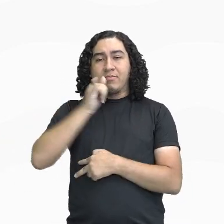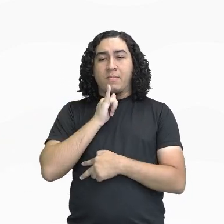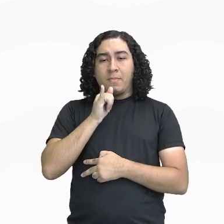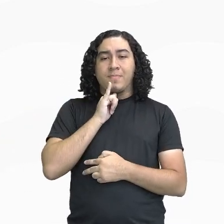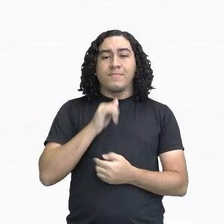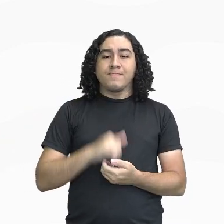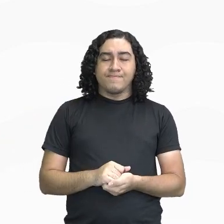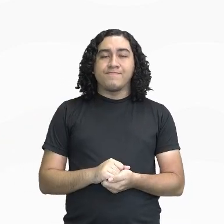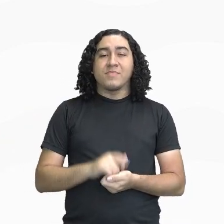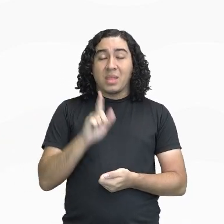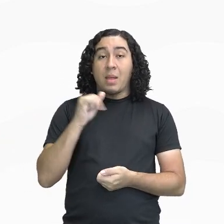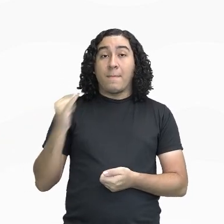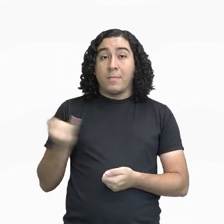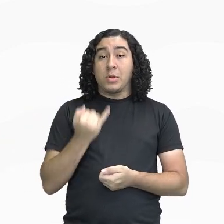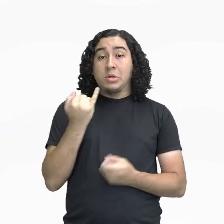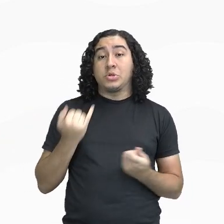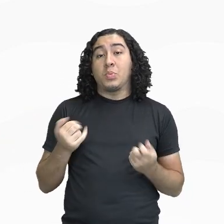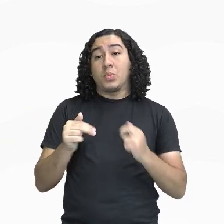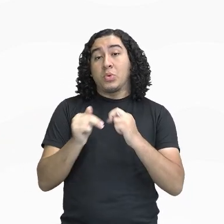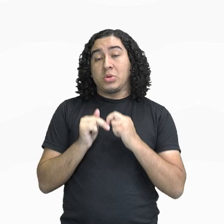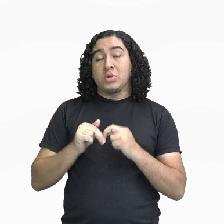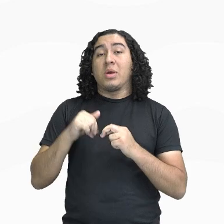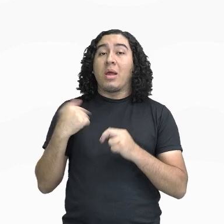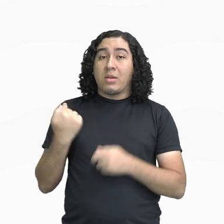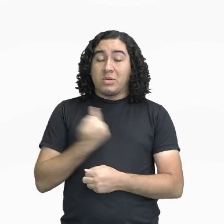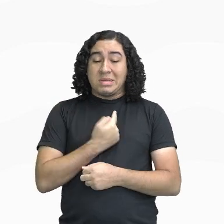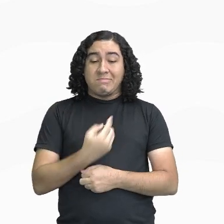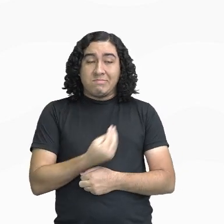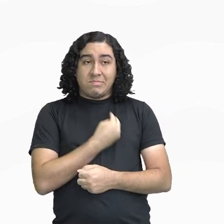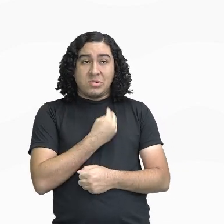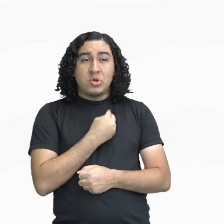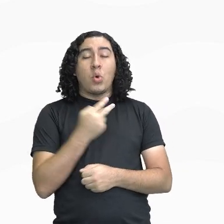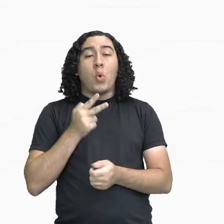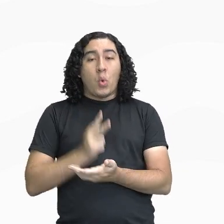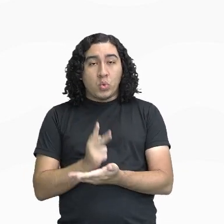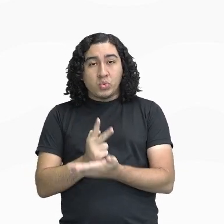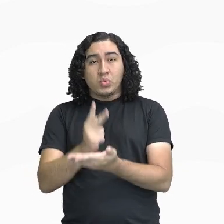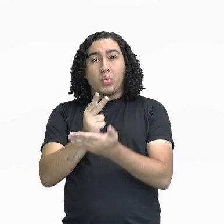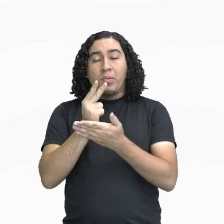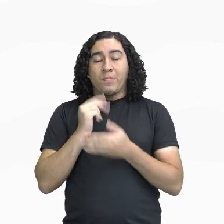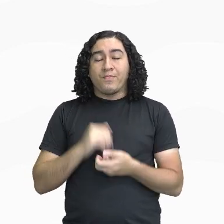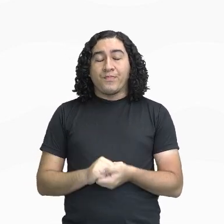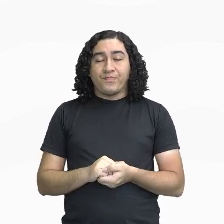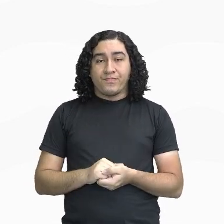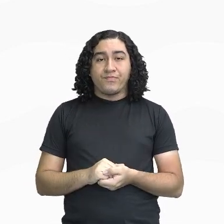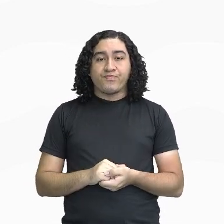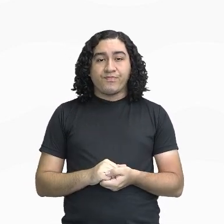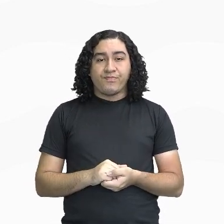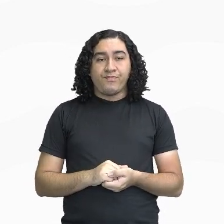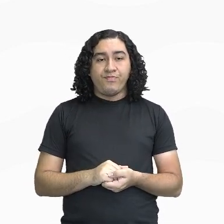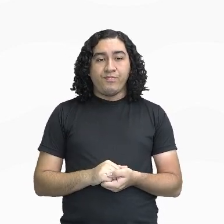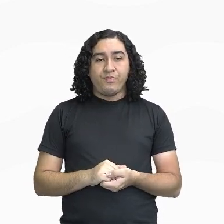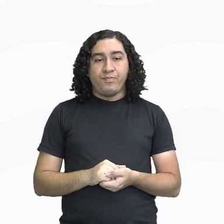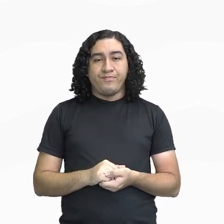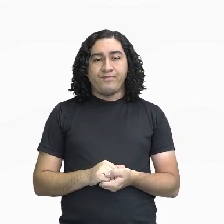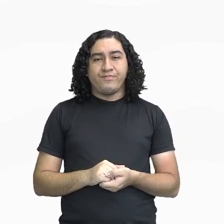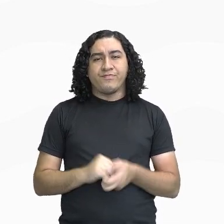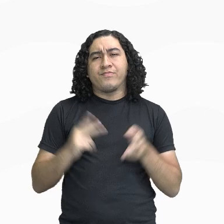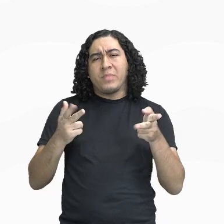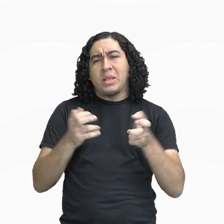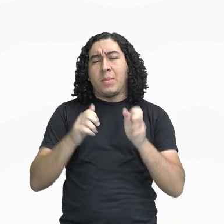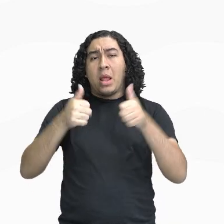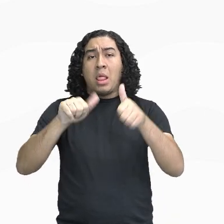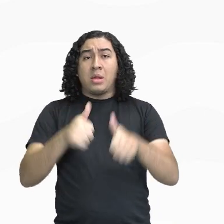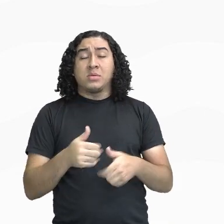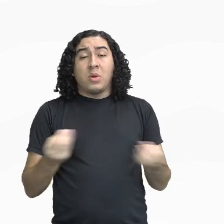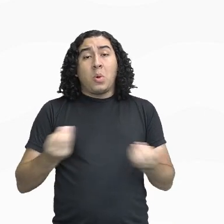sendo fundamental, portanto, para a sobrevivência dos seres vivos. Então você pode observar aí com a gente um pouco mais do